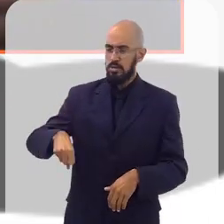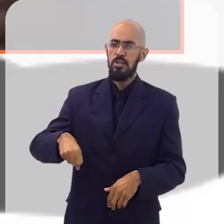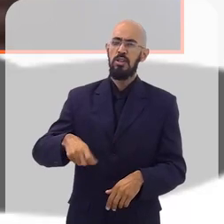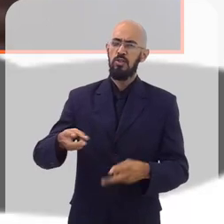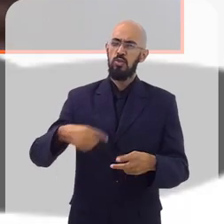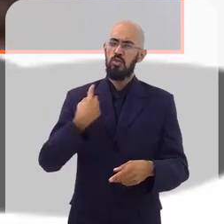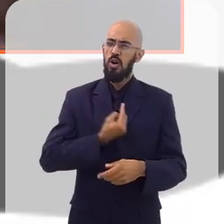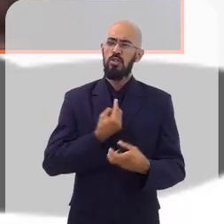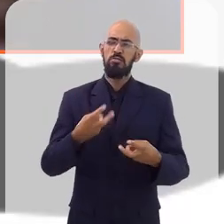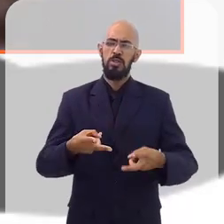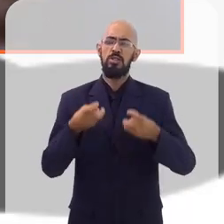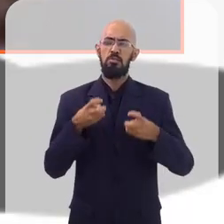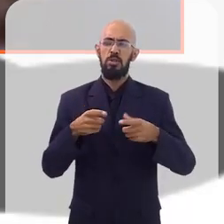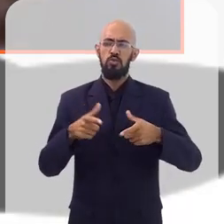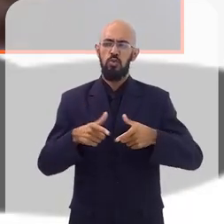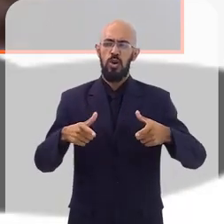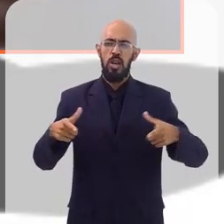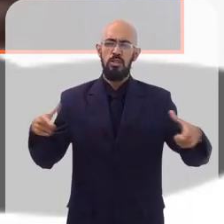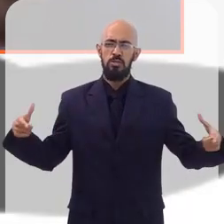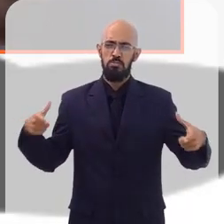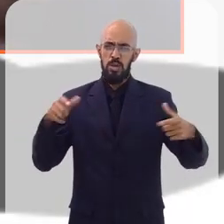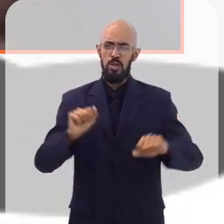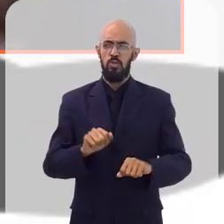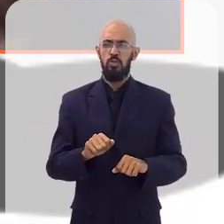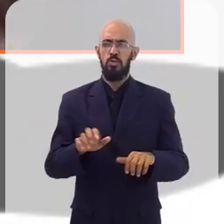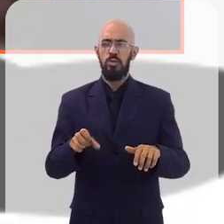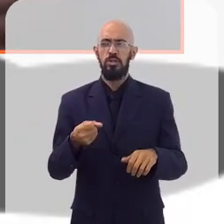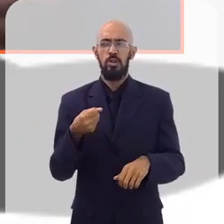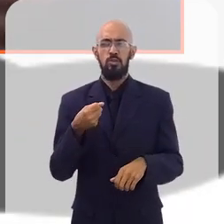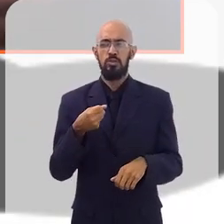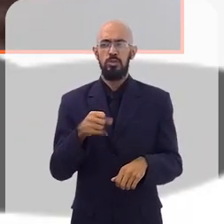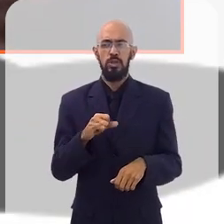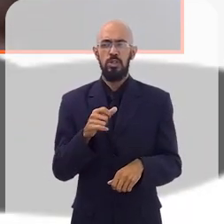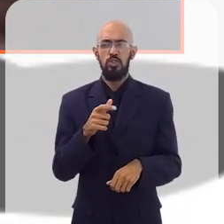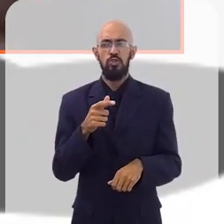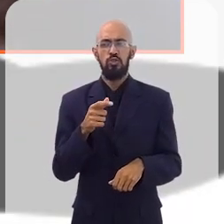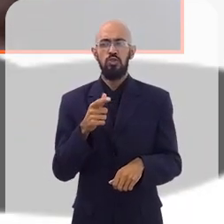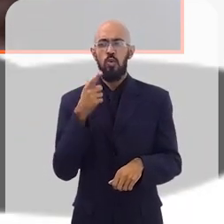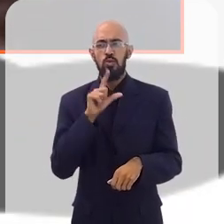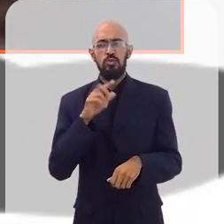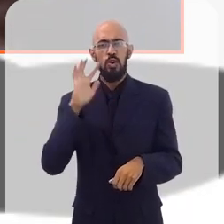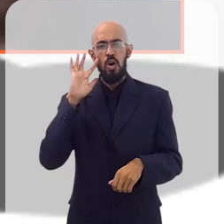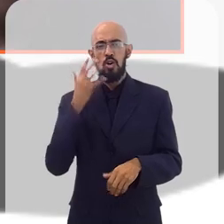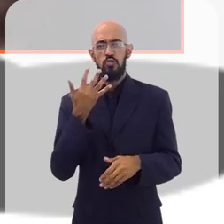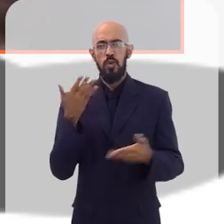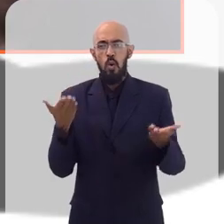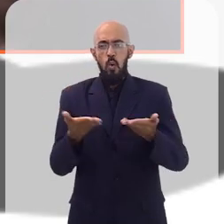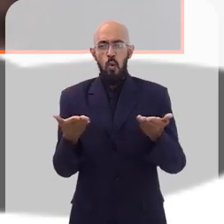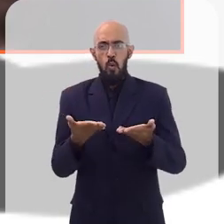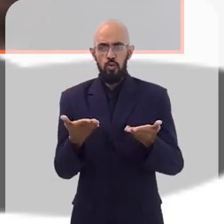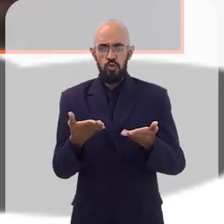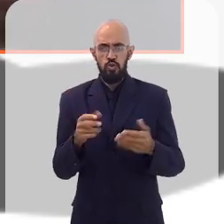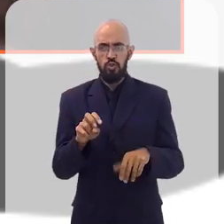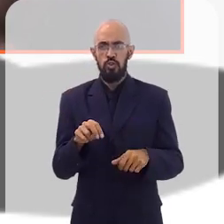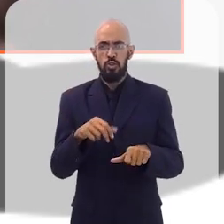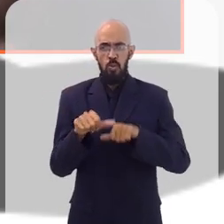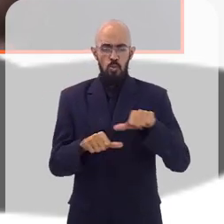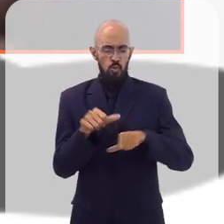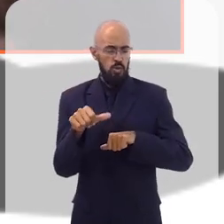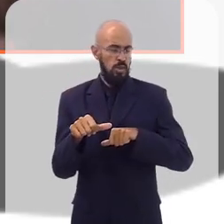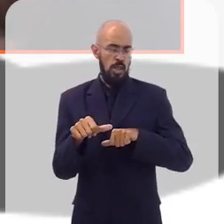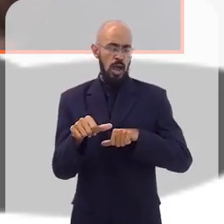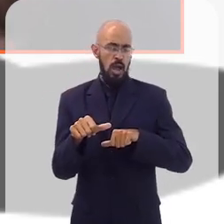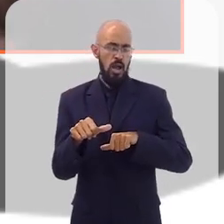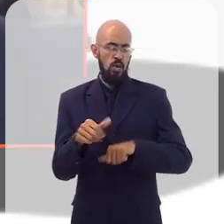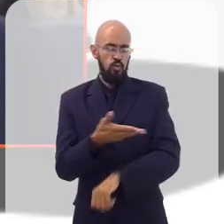ainda não aprendeu libras ela fica completamente isolada verdade a gente vai percebe o crescimento enorme